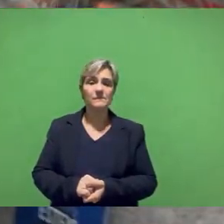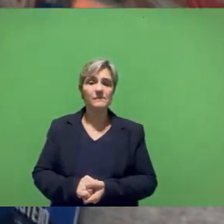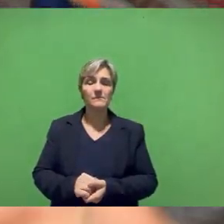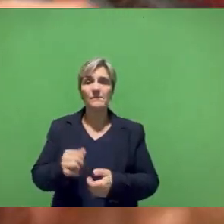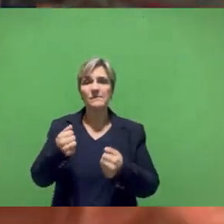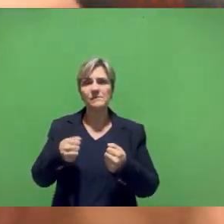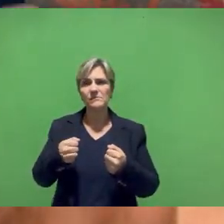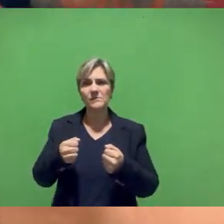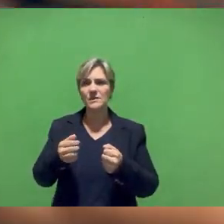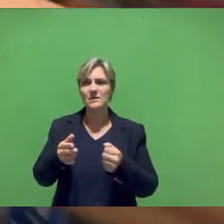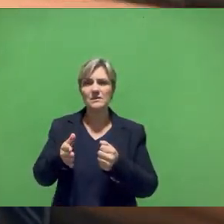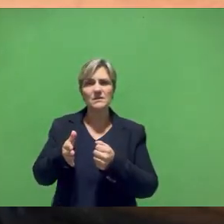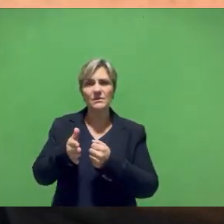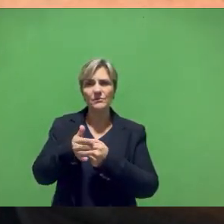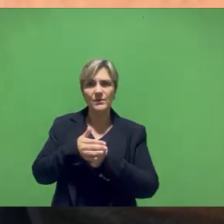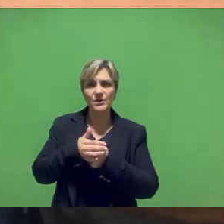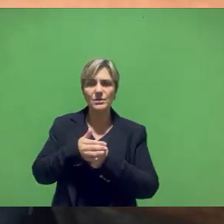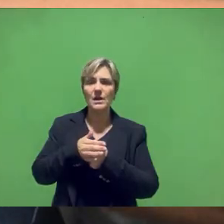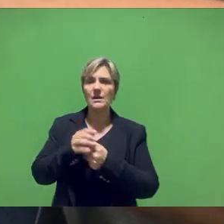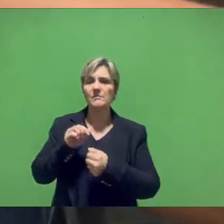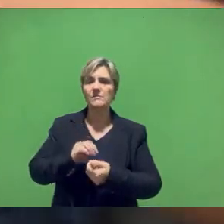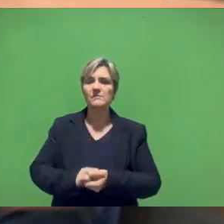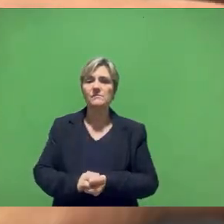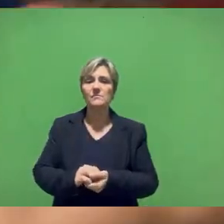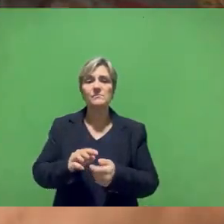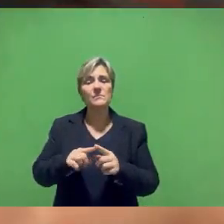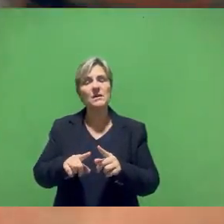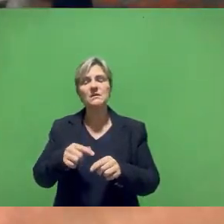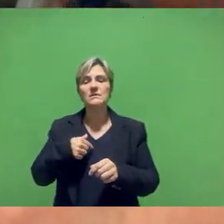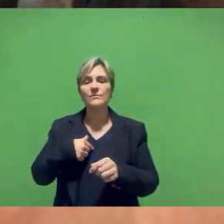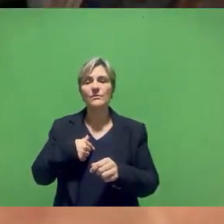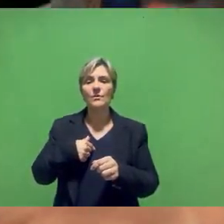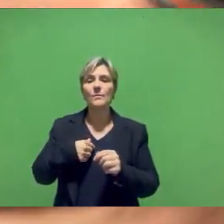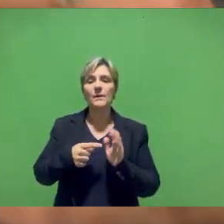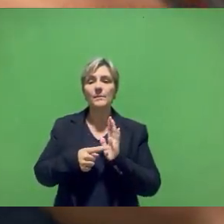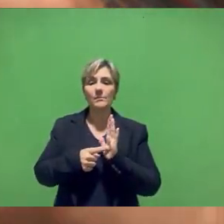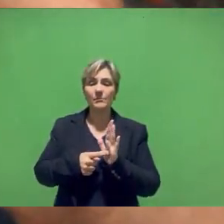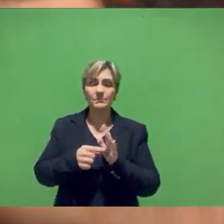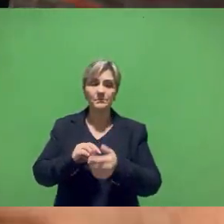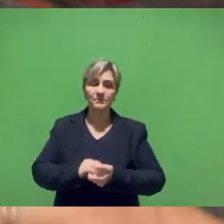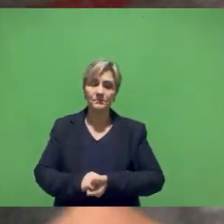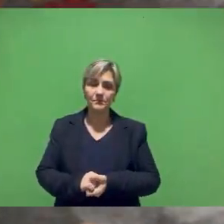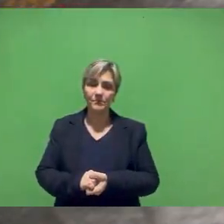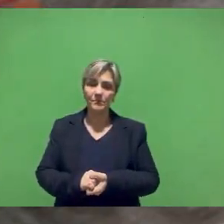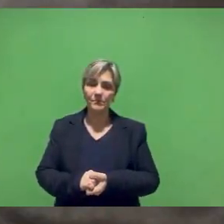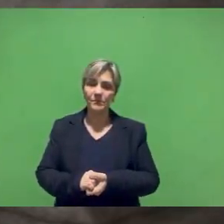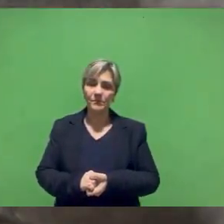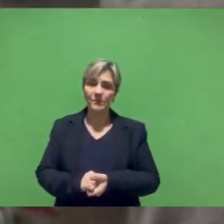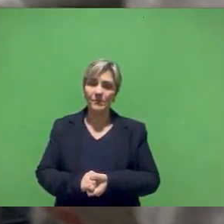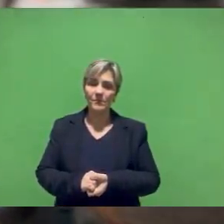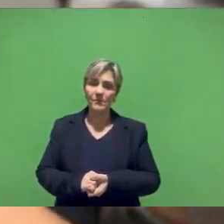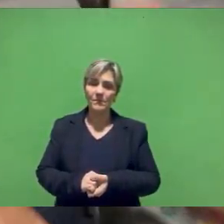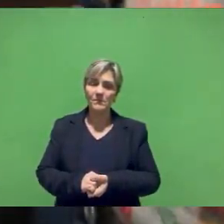Não precisaria fechar com a pontinha, tá? Eu vou fechar só... deixa eu mostrar pra vocês.